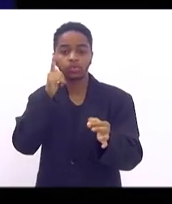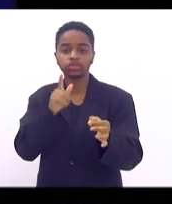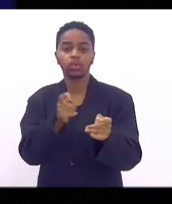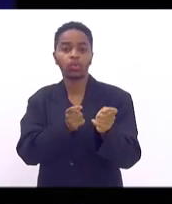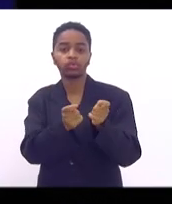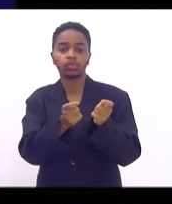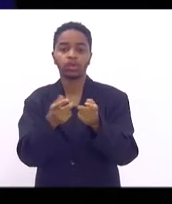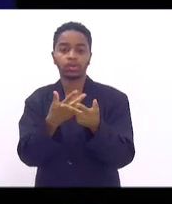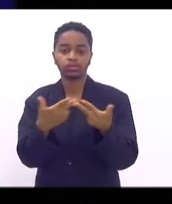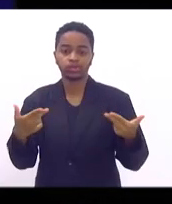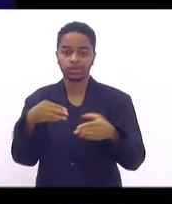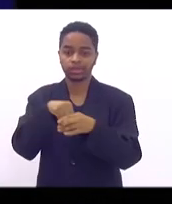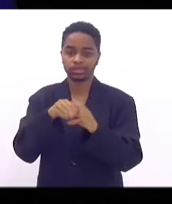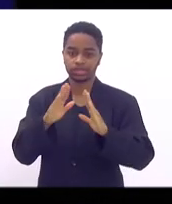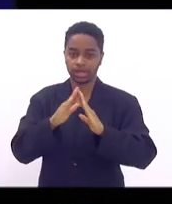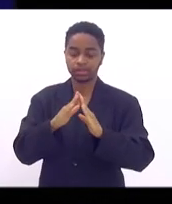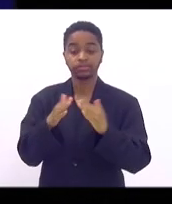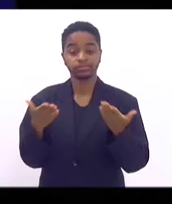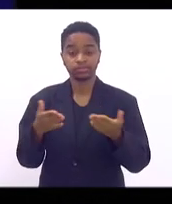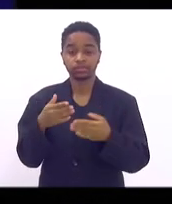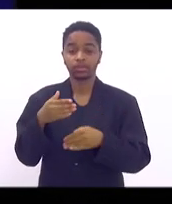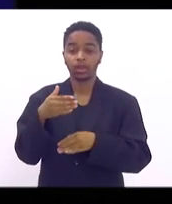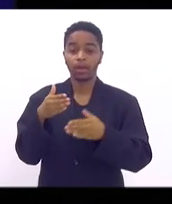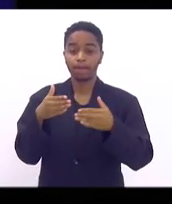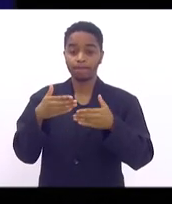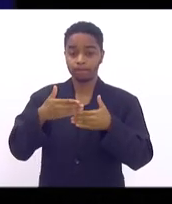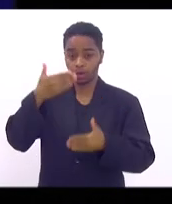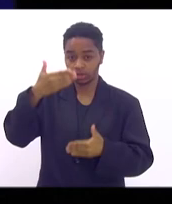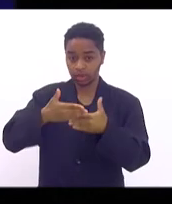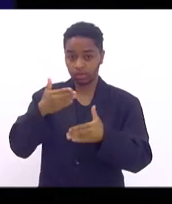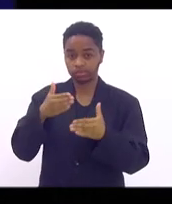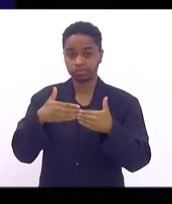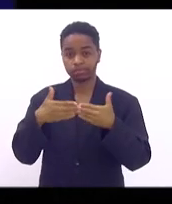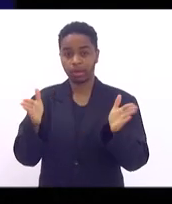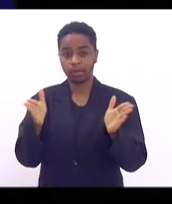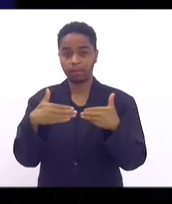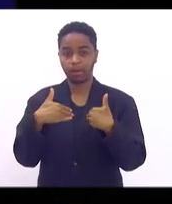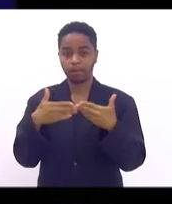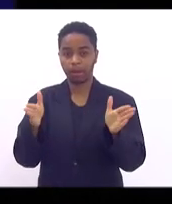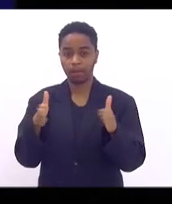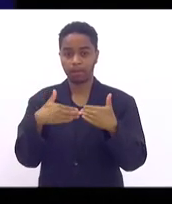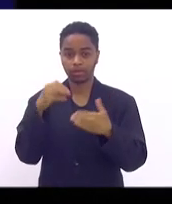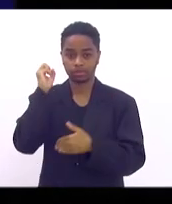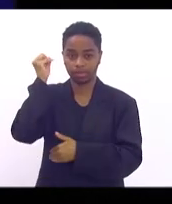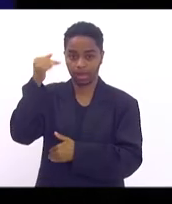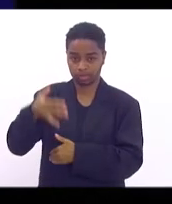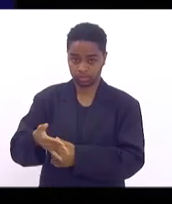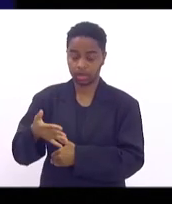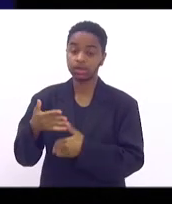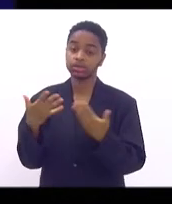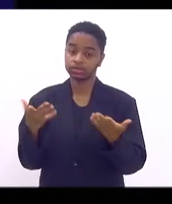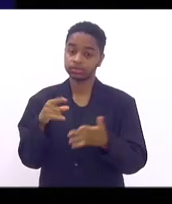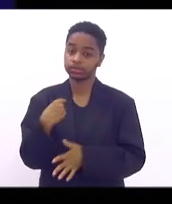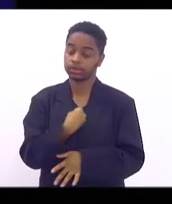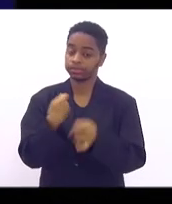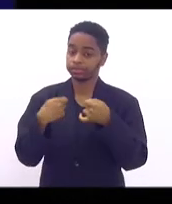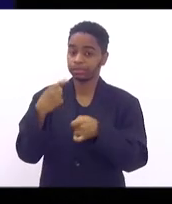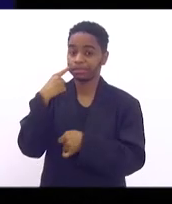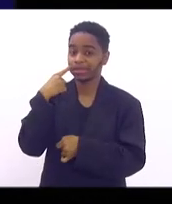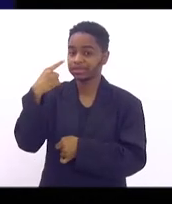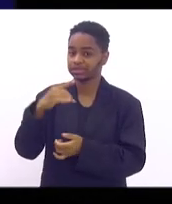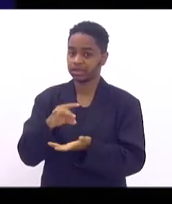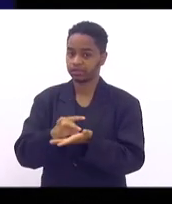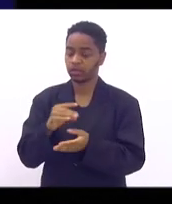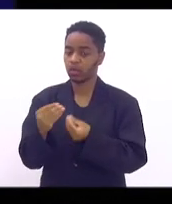ficava abrindo e fechando o portão principal a madrugada inteira. Então a gente precisa pensar como isso